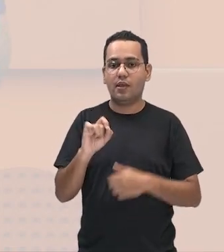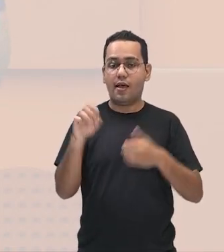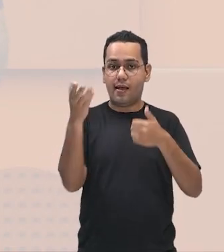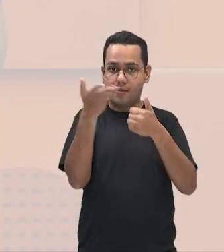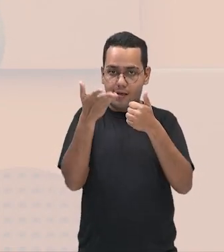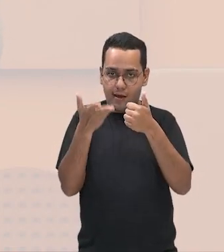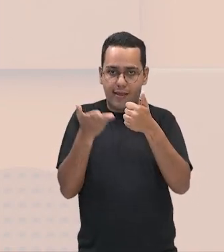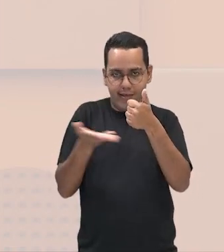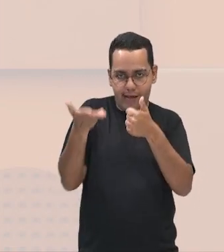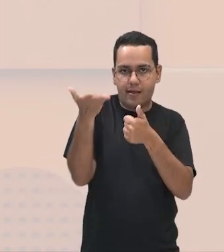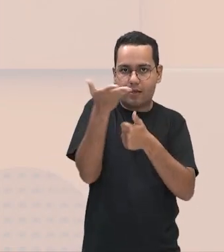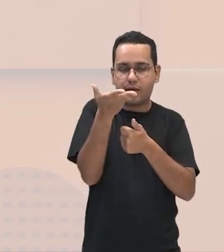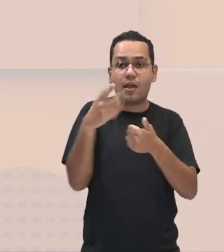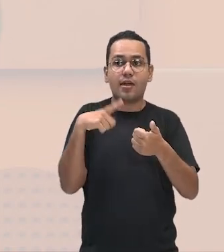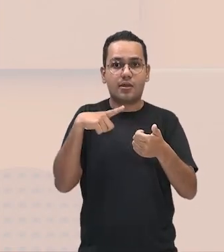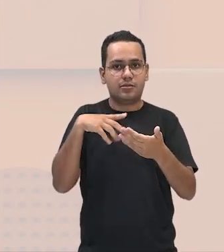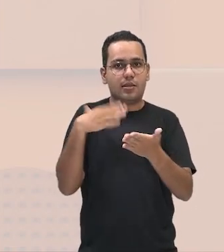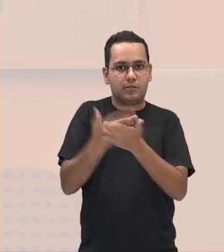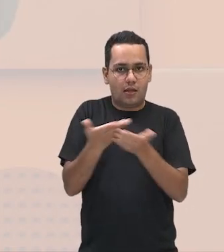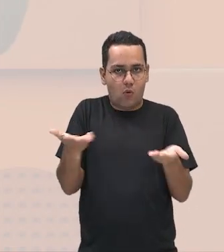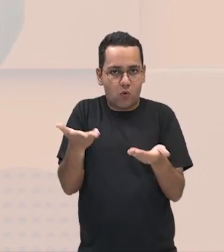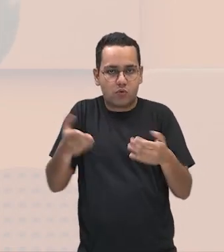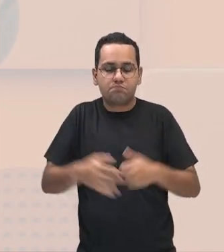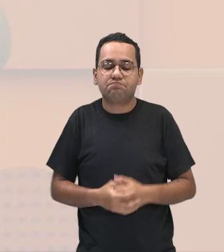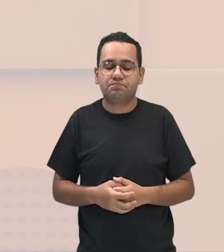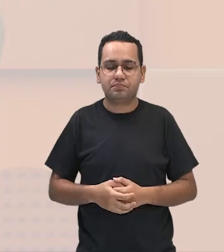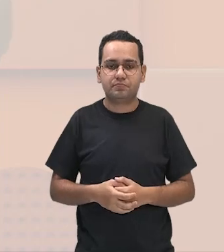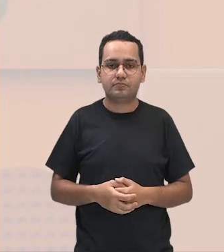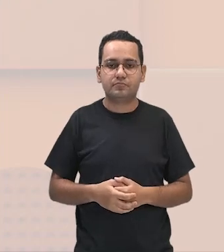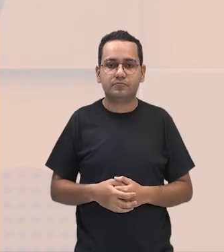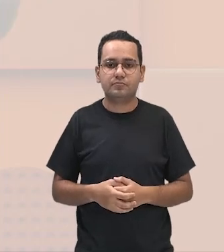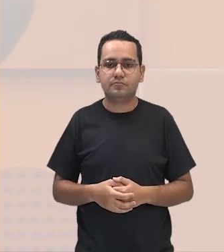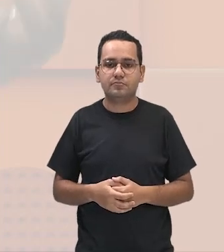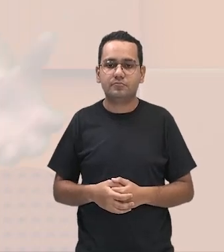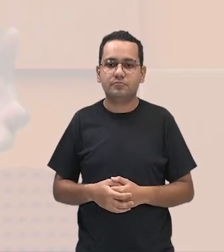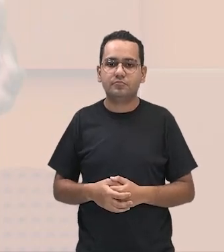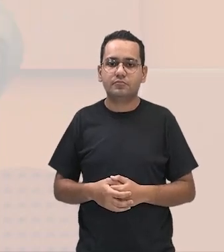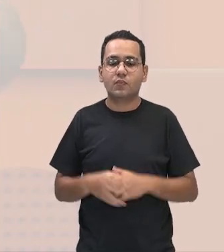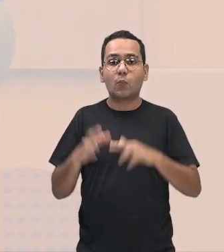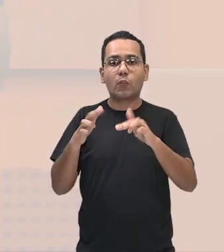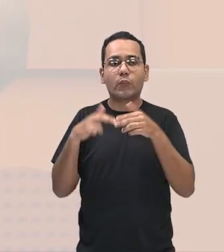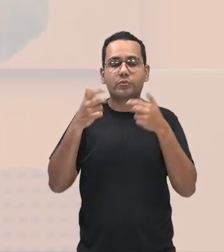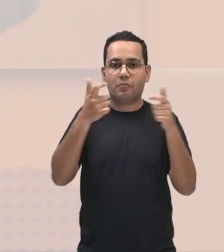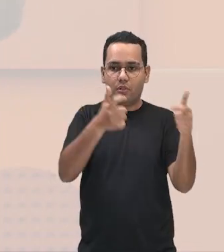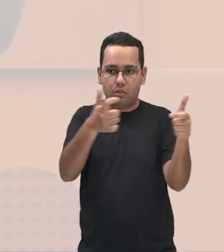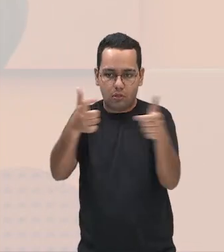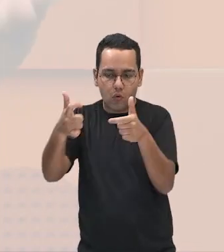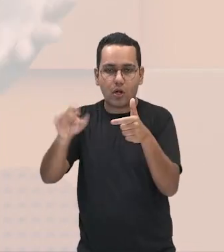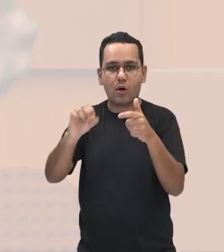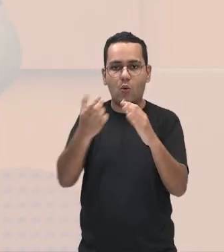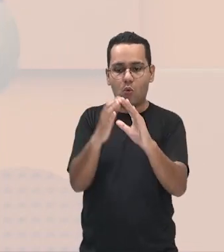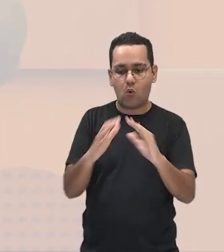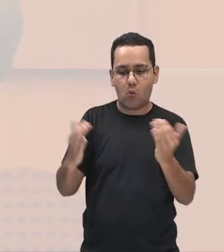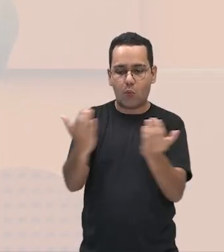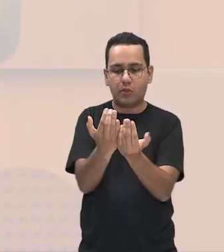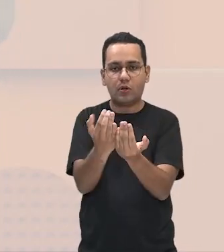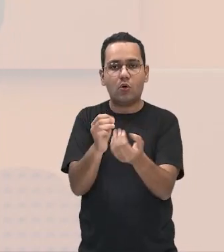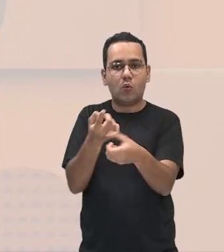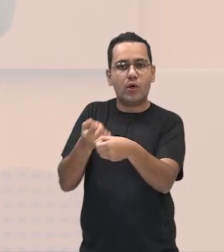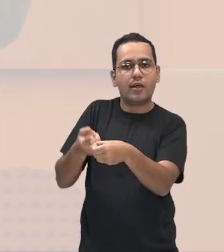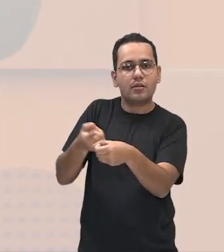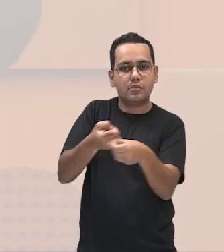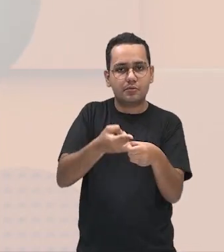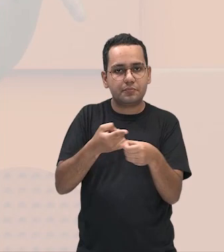presente nos dias atuais, tá? Então, em cada comunidade, em cada região, em cada município, nós temos uma